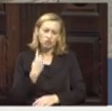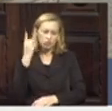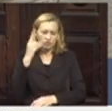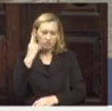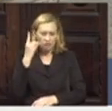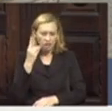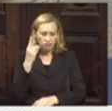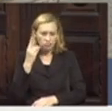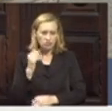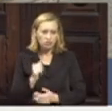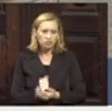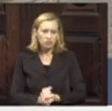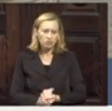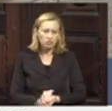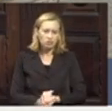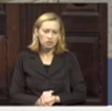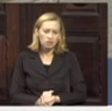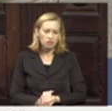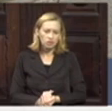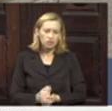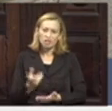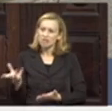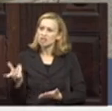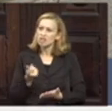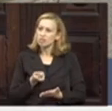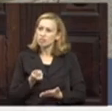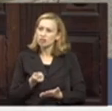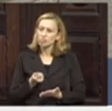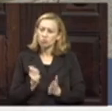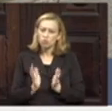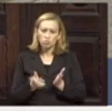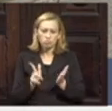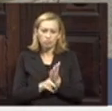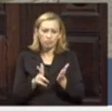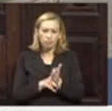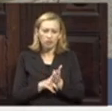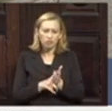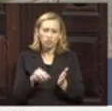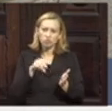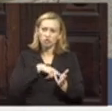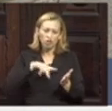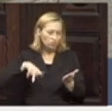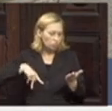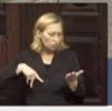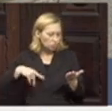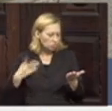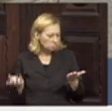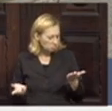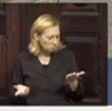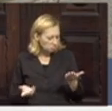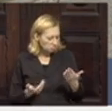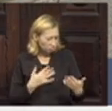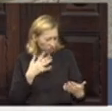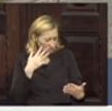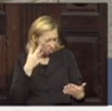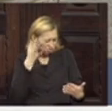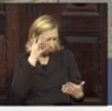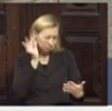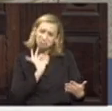Nem poder está constituído como poder na Constituição Federal. Então, isso não tem cabimento. Muito obrigado. Deputado Marcelo